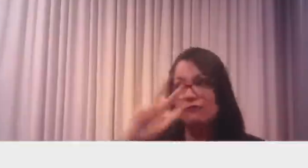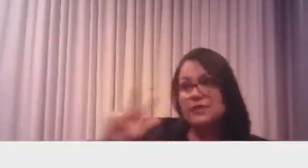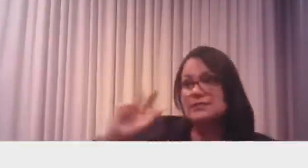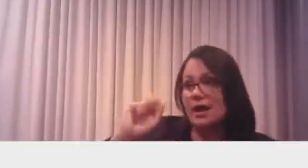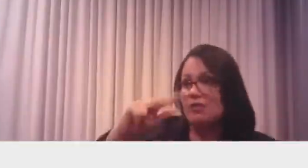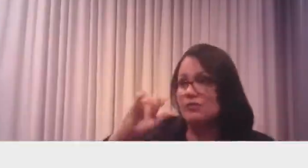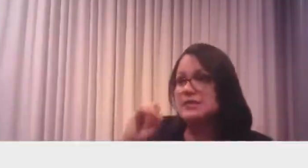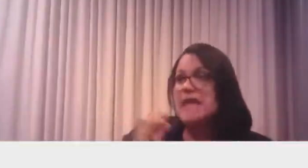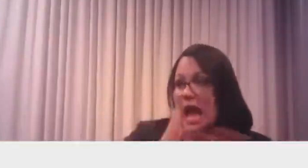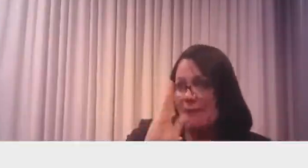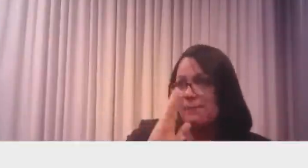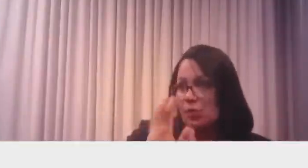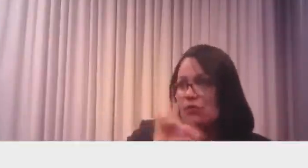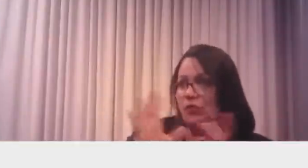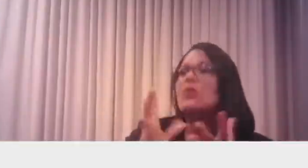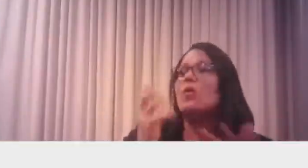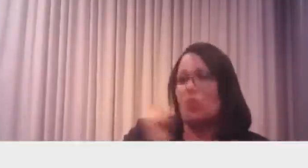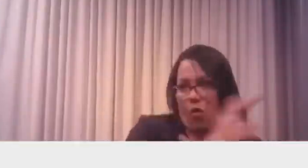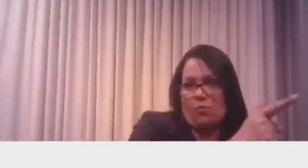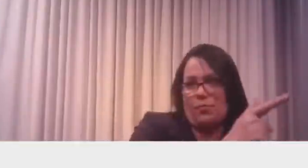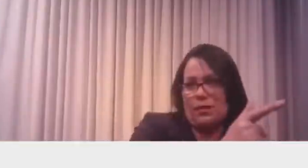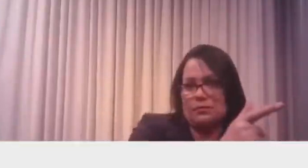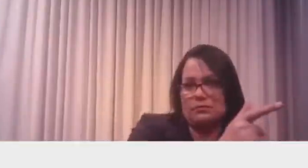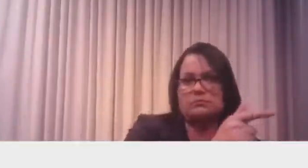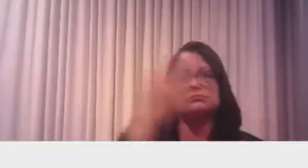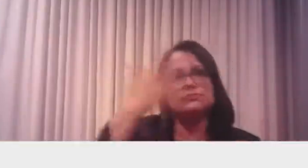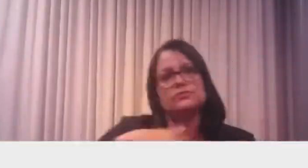Mas não vou entrar em detalhes, a CPI não me entendeu, acho que está